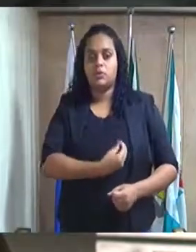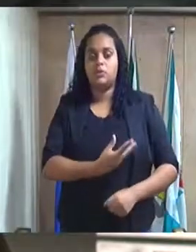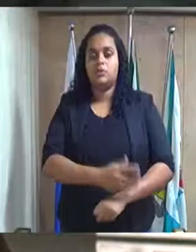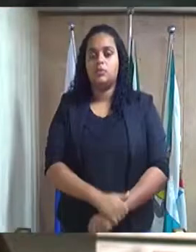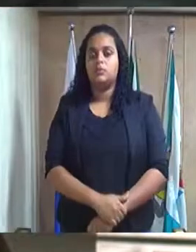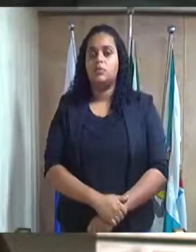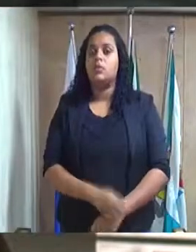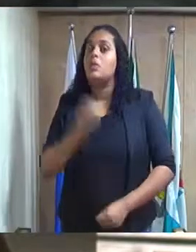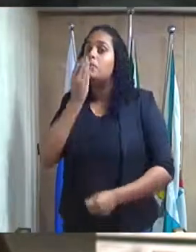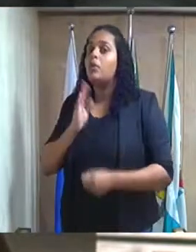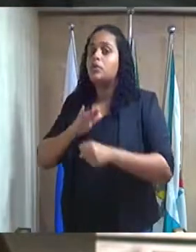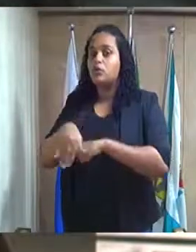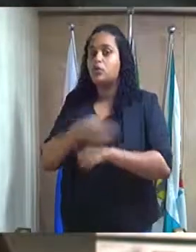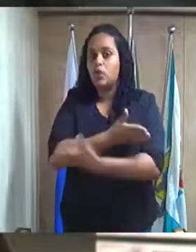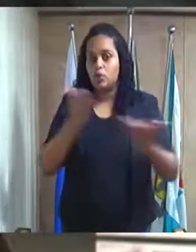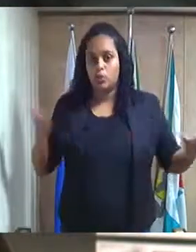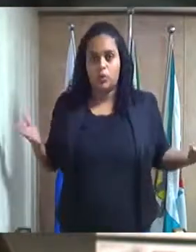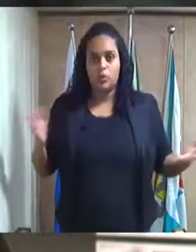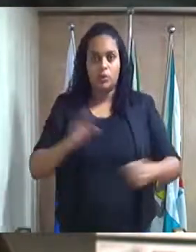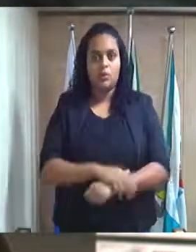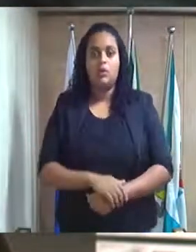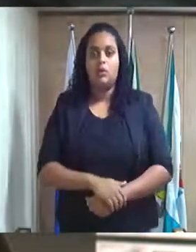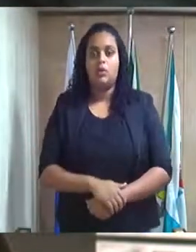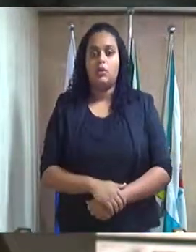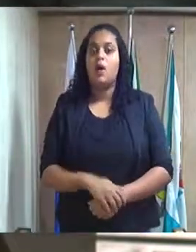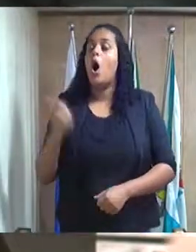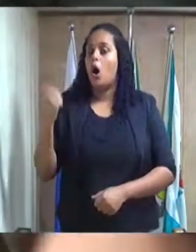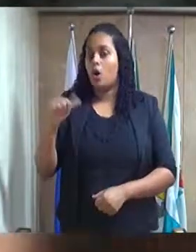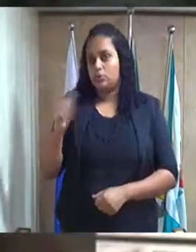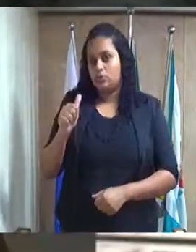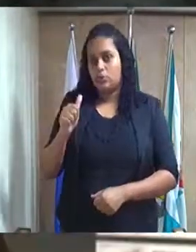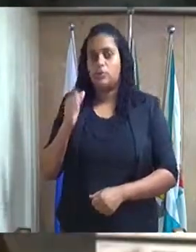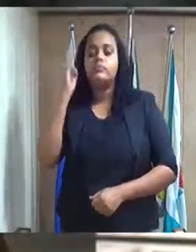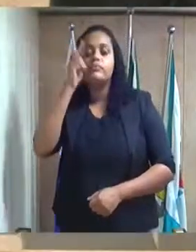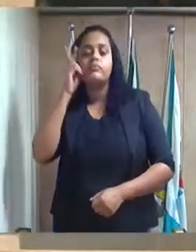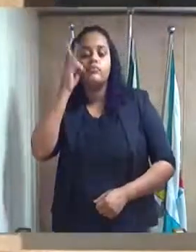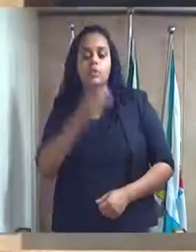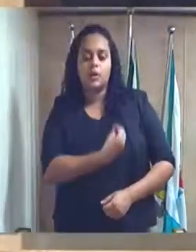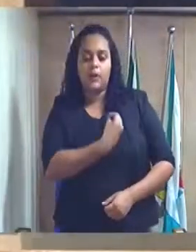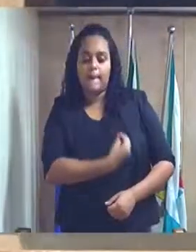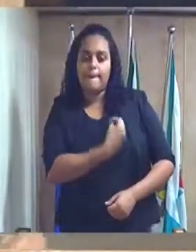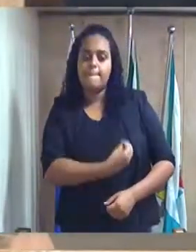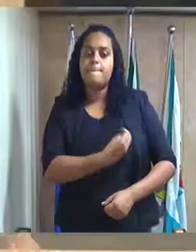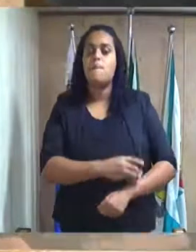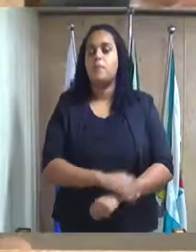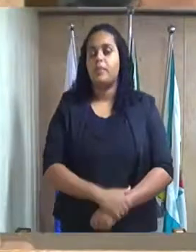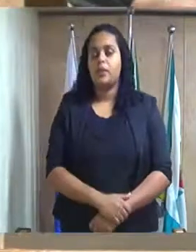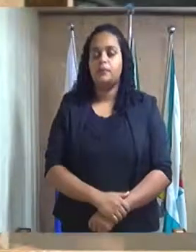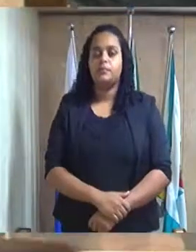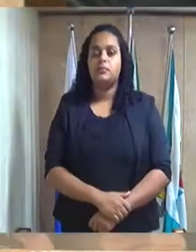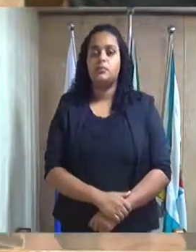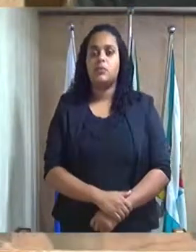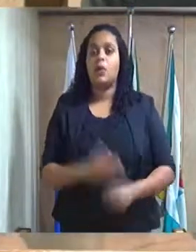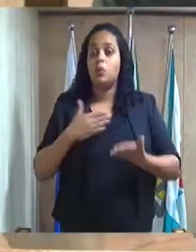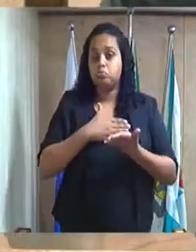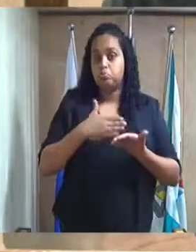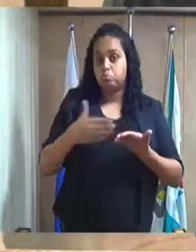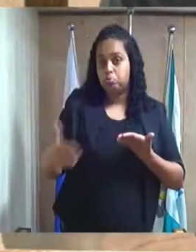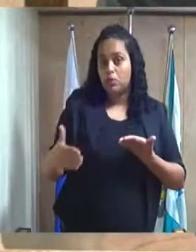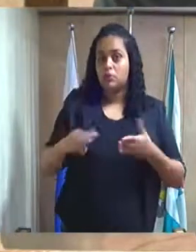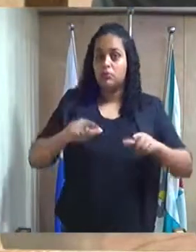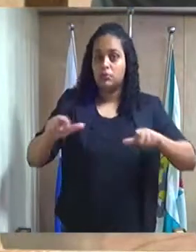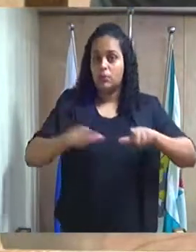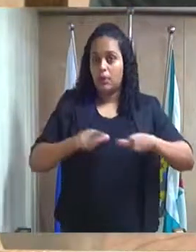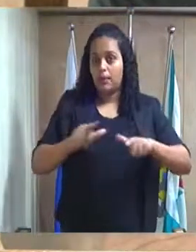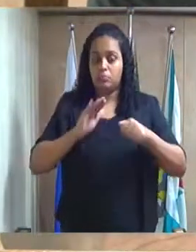Boa noite a todos, temos 12 vereadores presentes. Havendo número legal, dou por aberto os trabalhos da